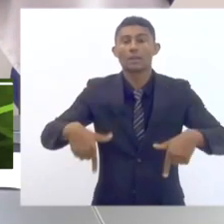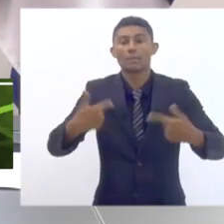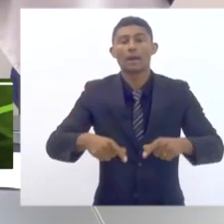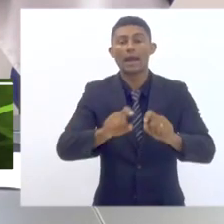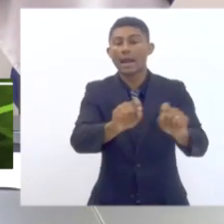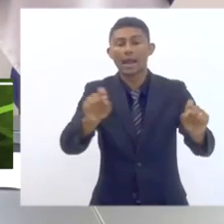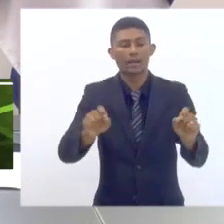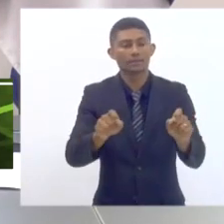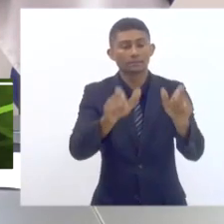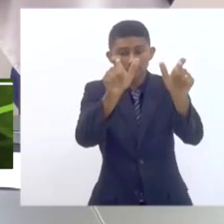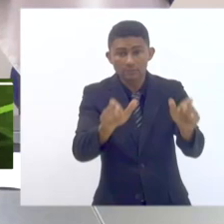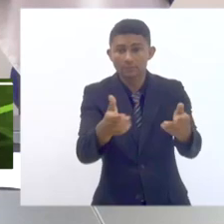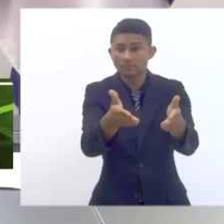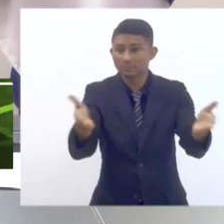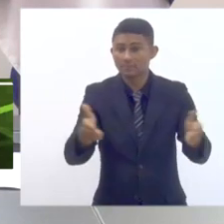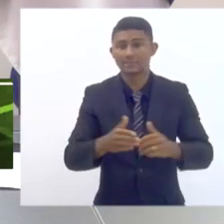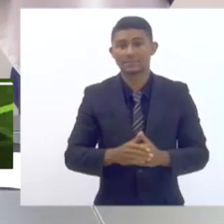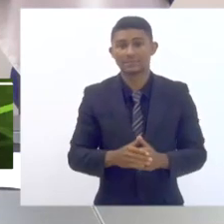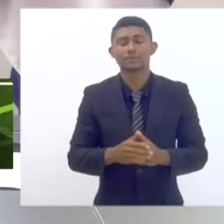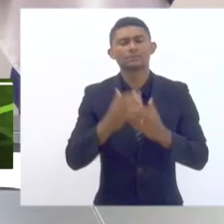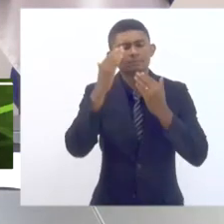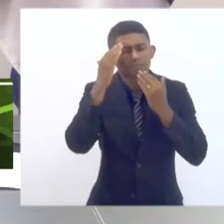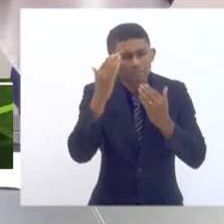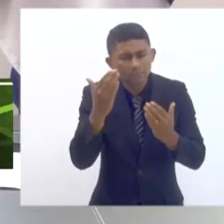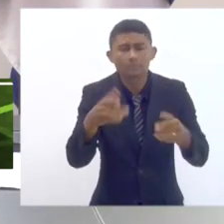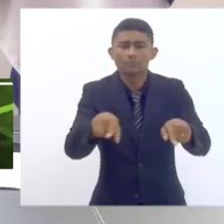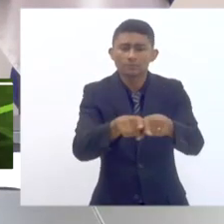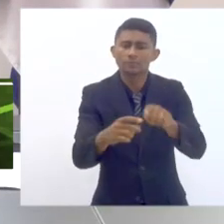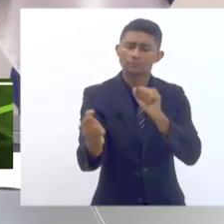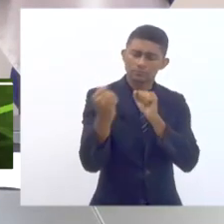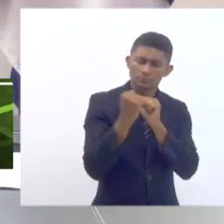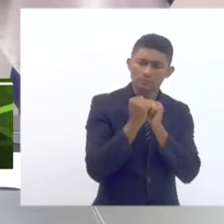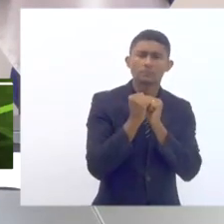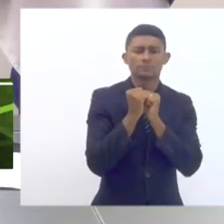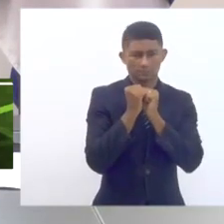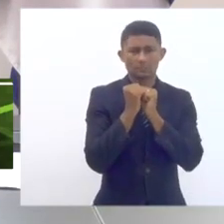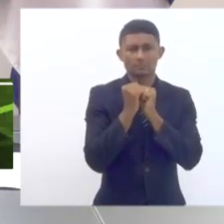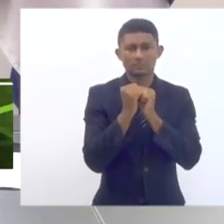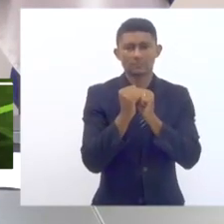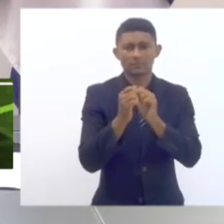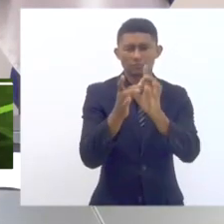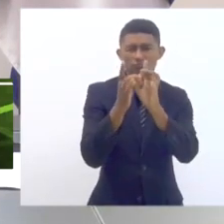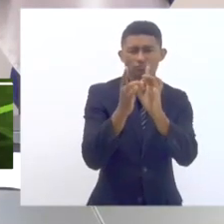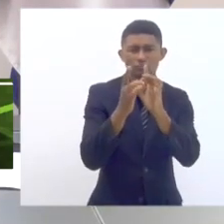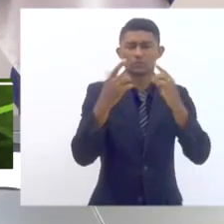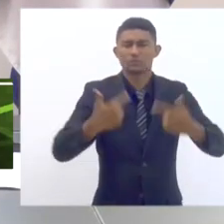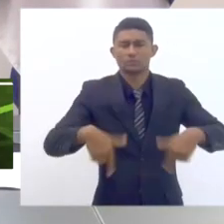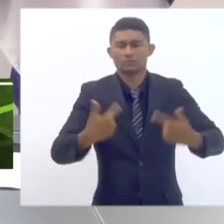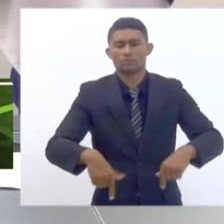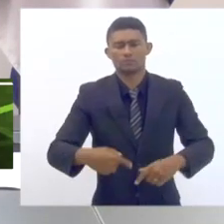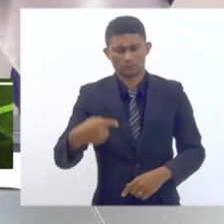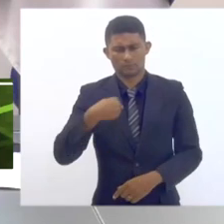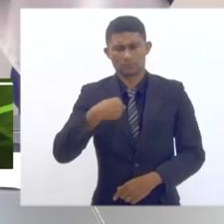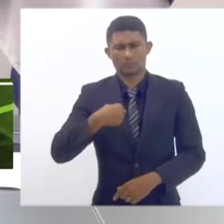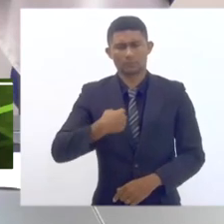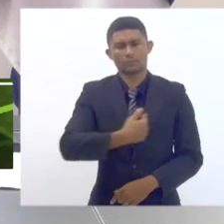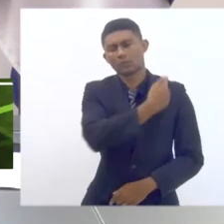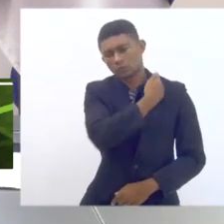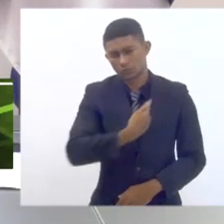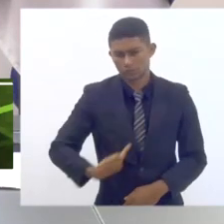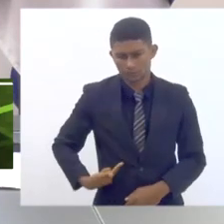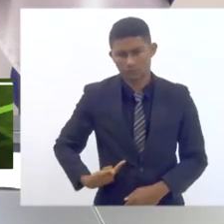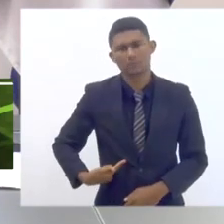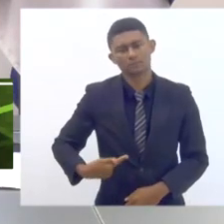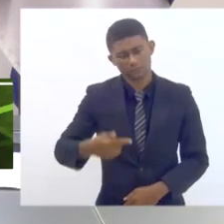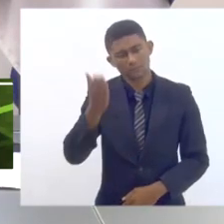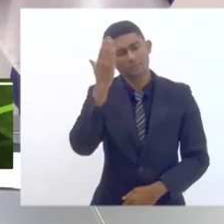de agradecer, peço que vocês caminhem comigo. Deixar claro aqui que, independente da minha posição de governo, quem